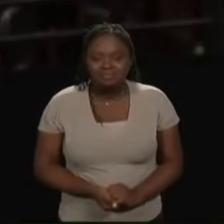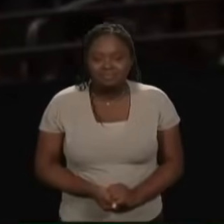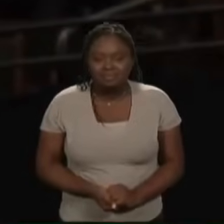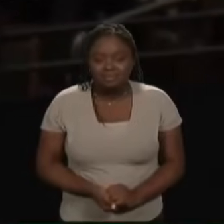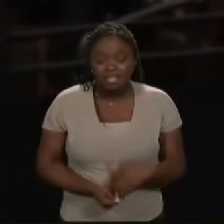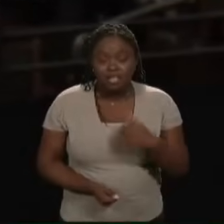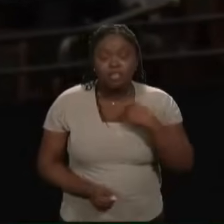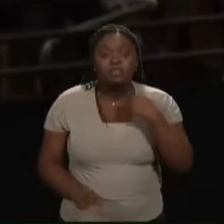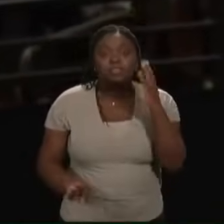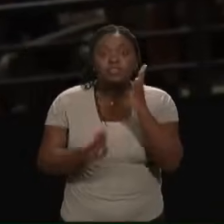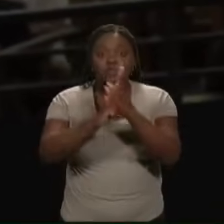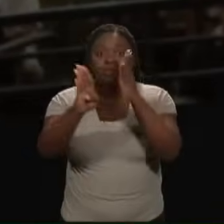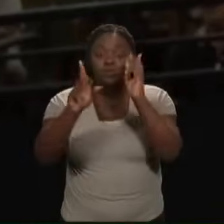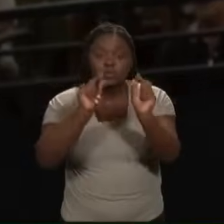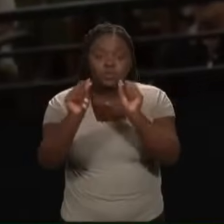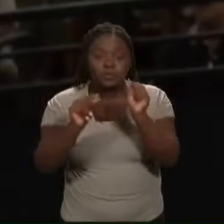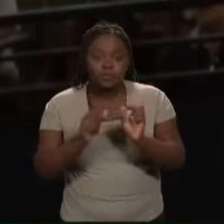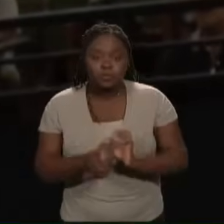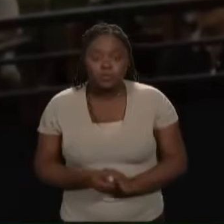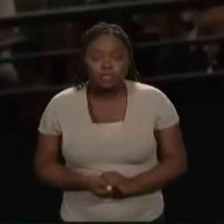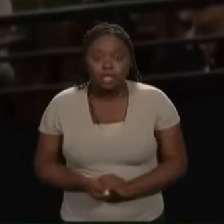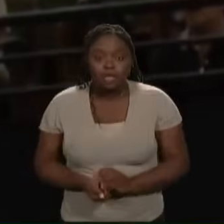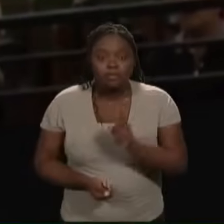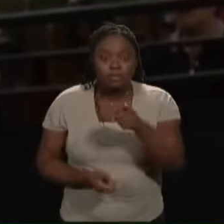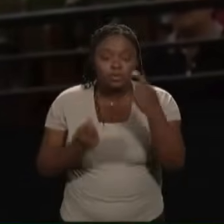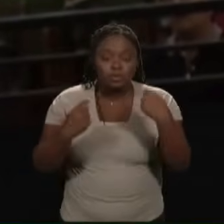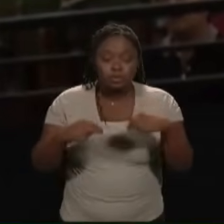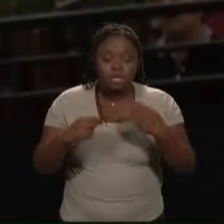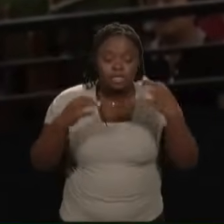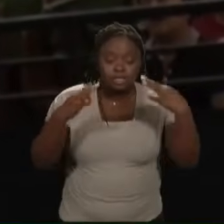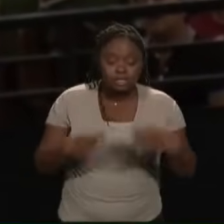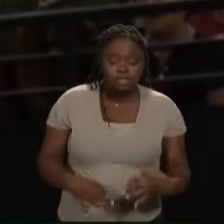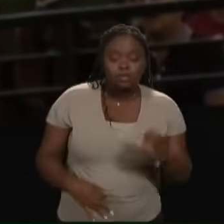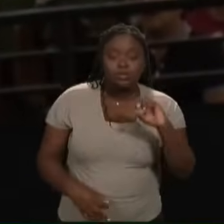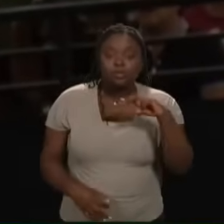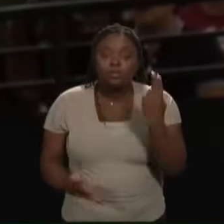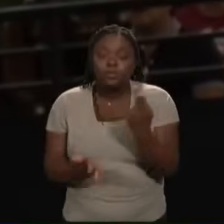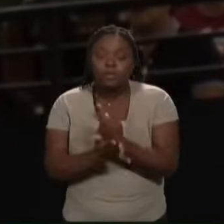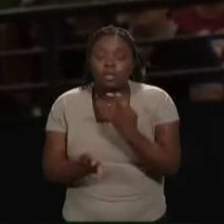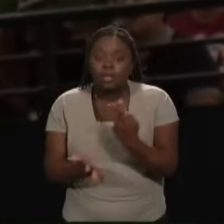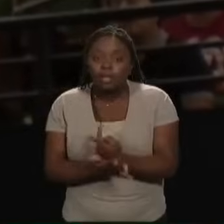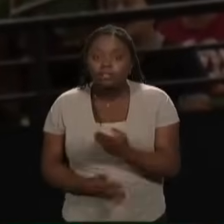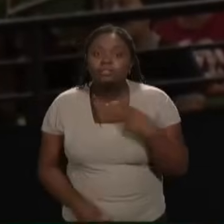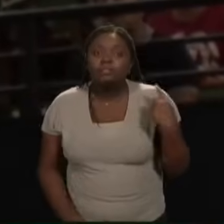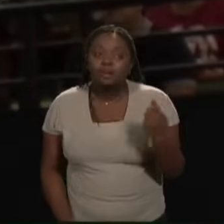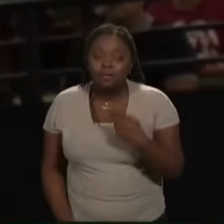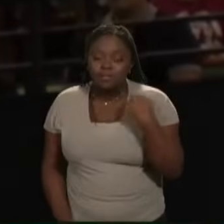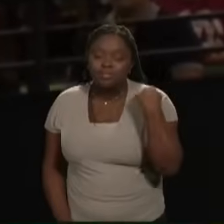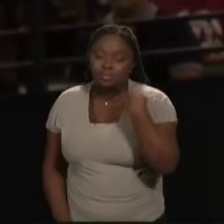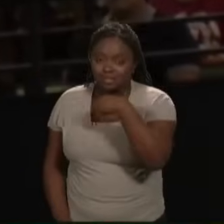Sabe o que eu descobri? Seja você o certo ou o errado, é nós que tem que ir.